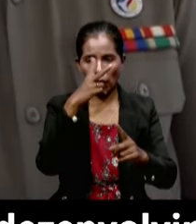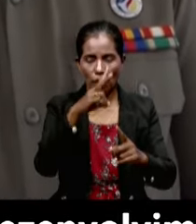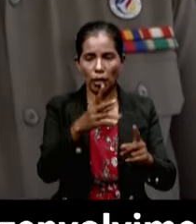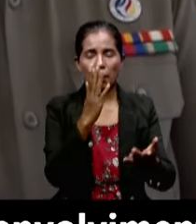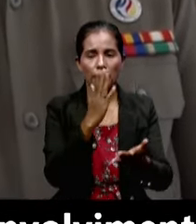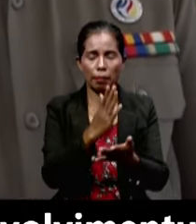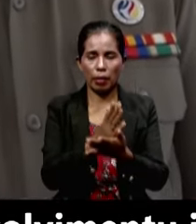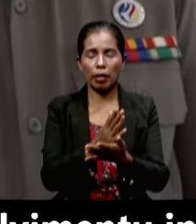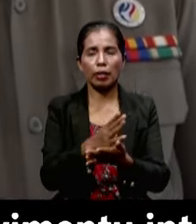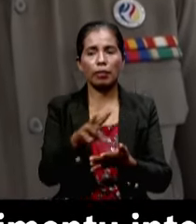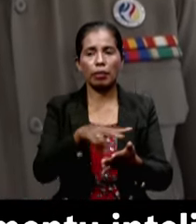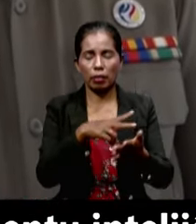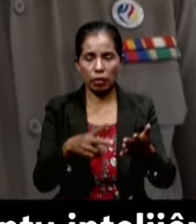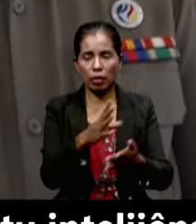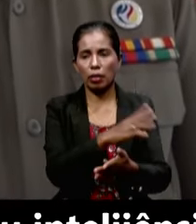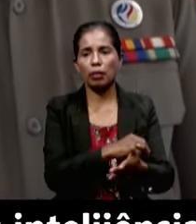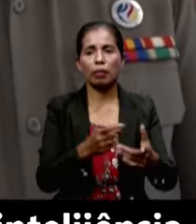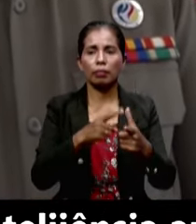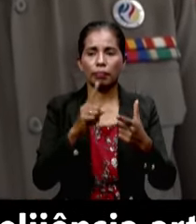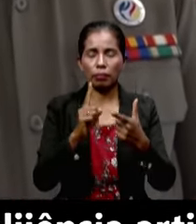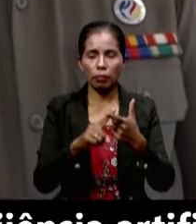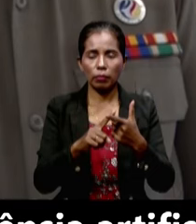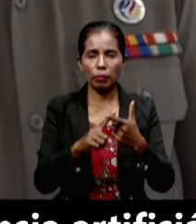prevenção ninia no moso ida medida